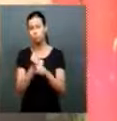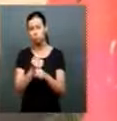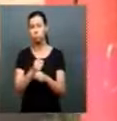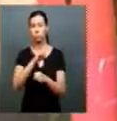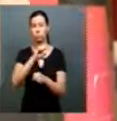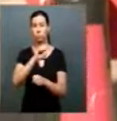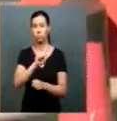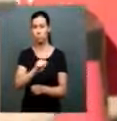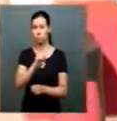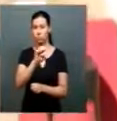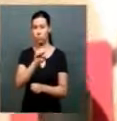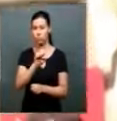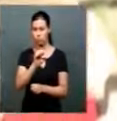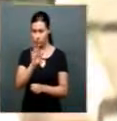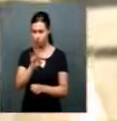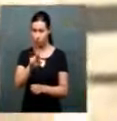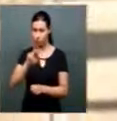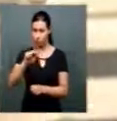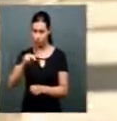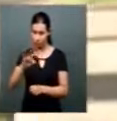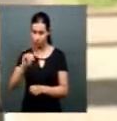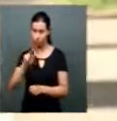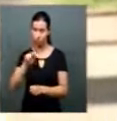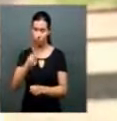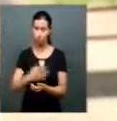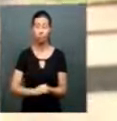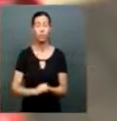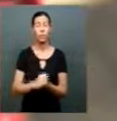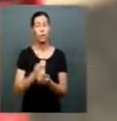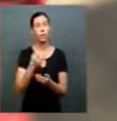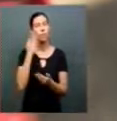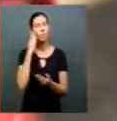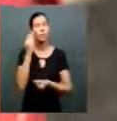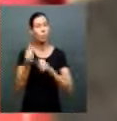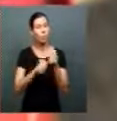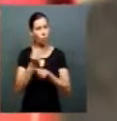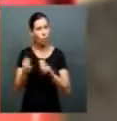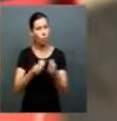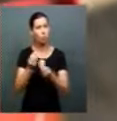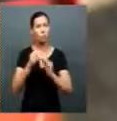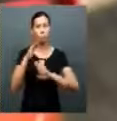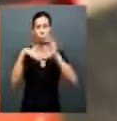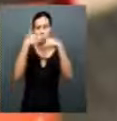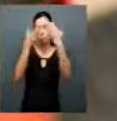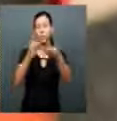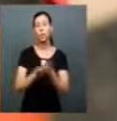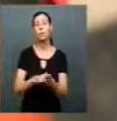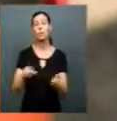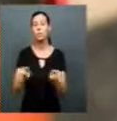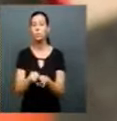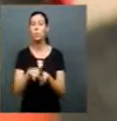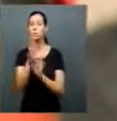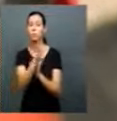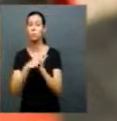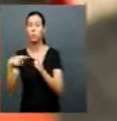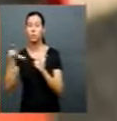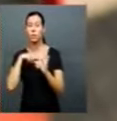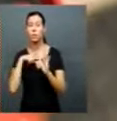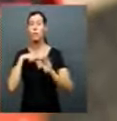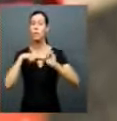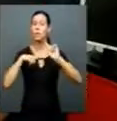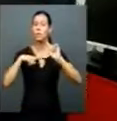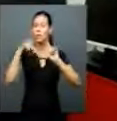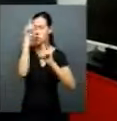se desenvolvido esse mercado, quais os modelos de negócio e os principais desafios, as expectativas